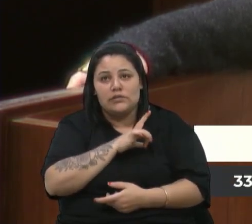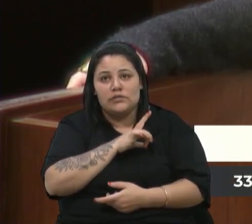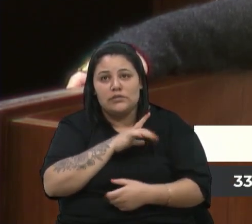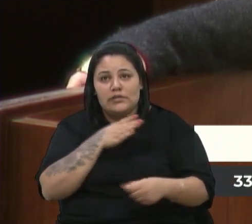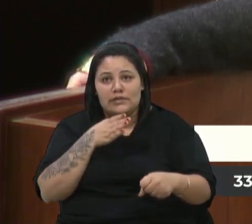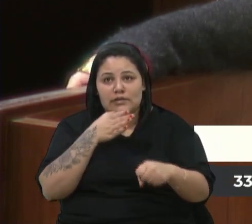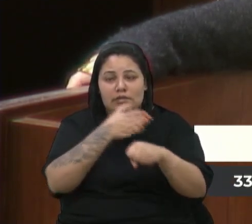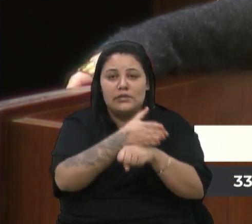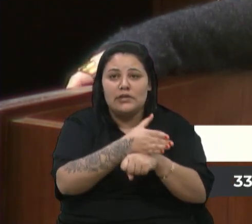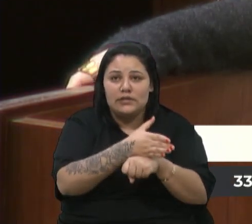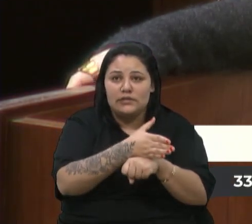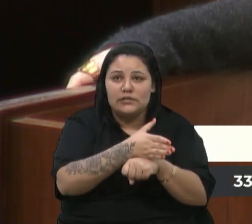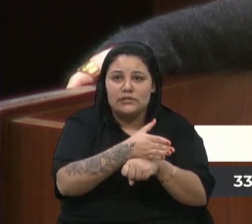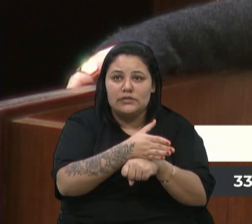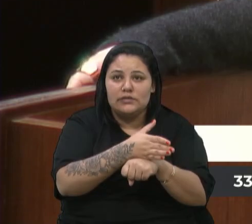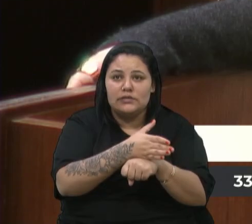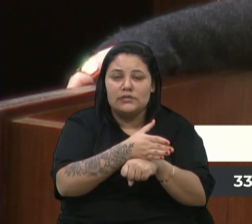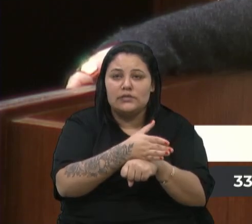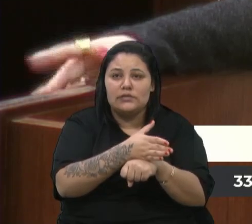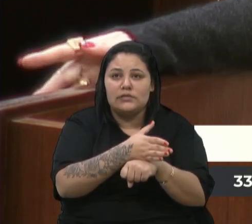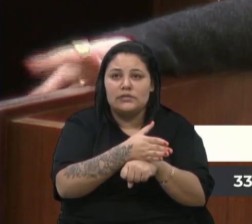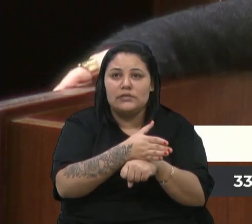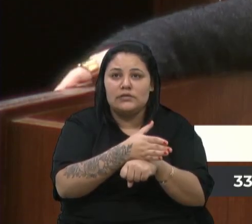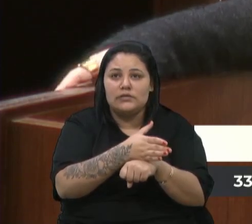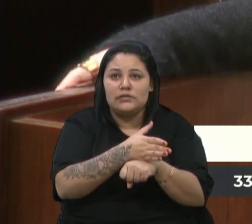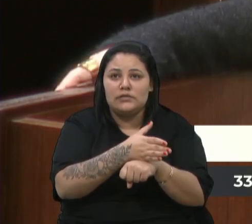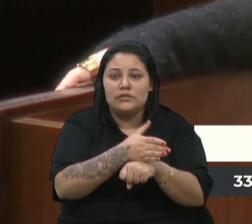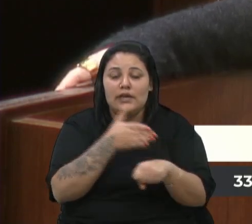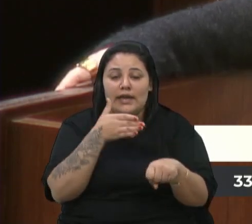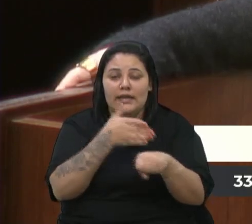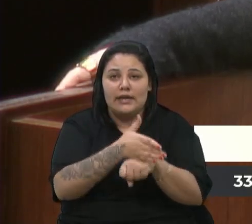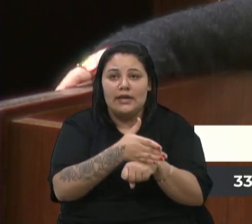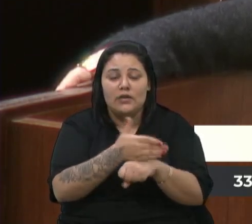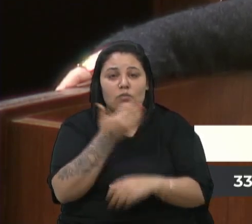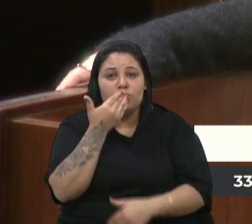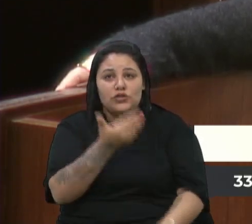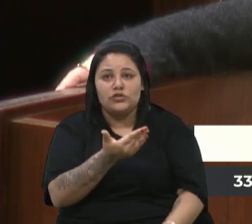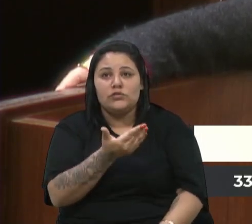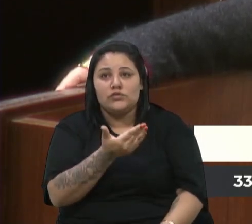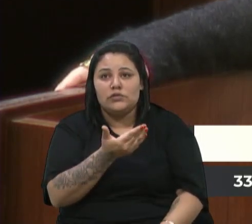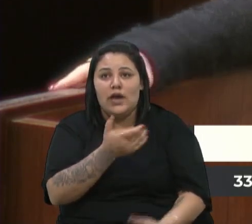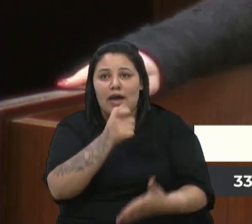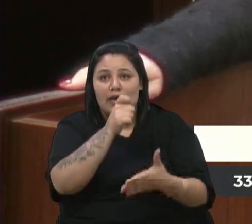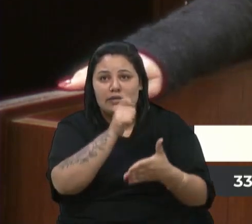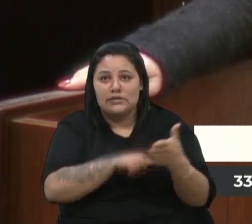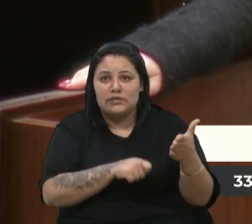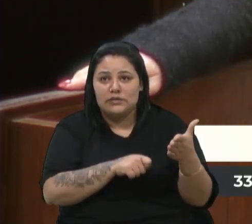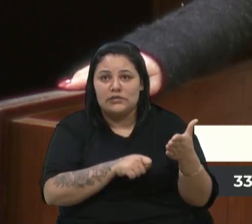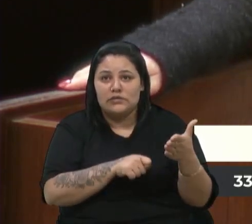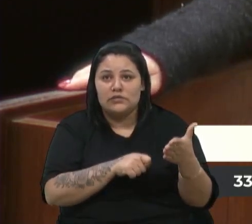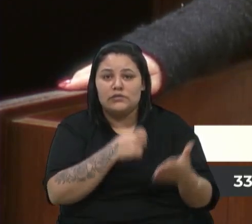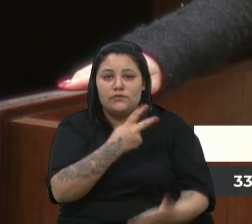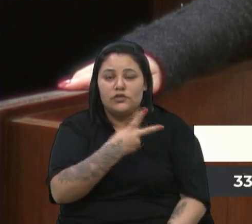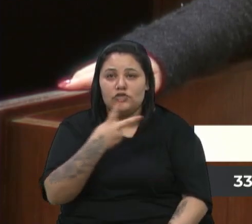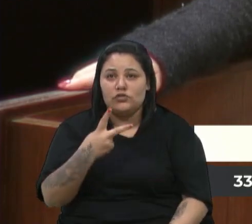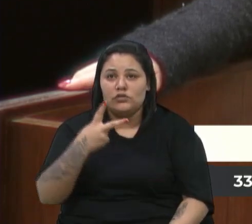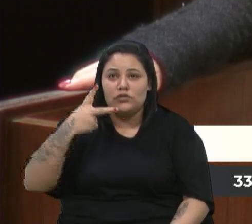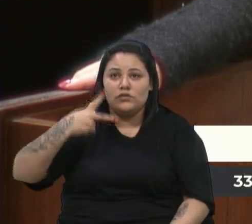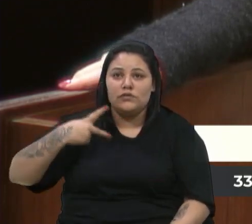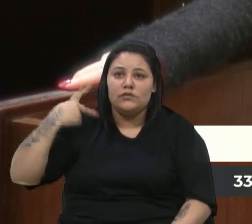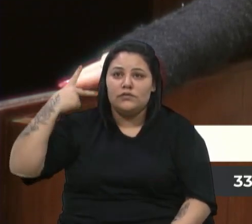entrada da frente, né, o pedido, a assinatura dos 22